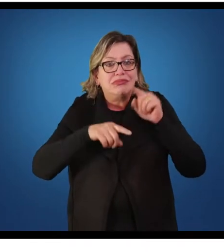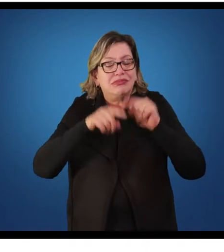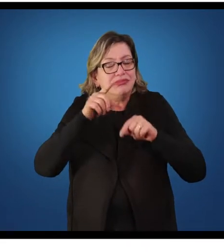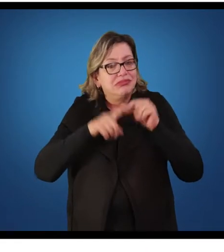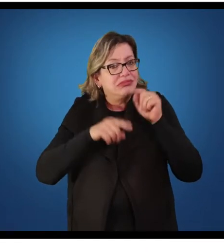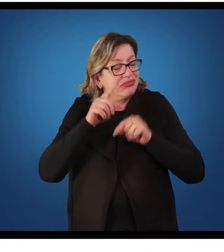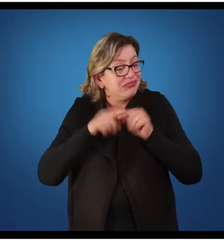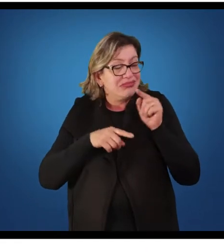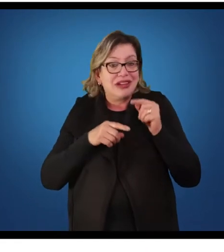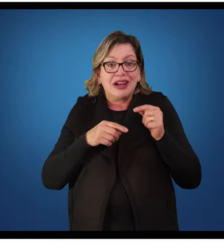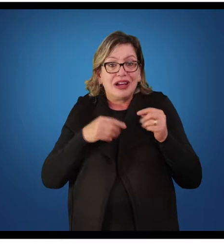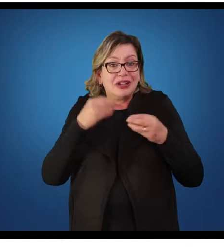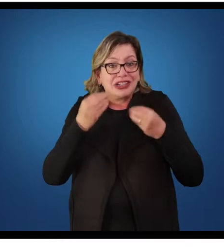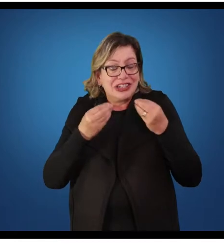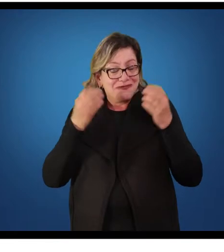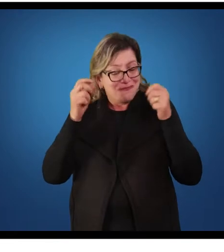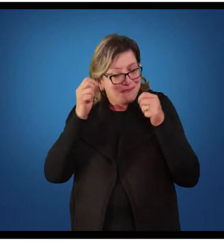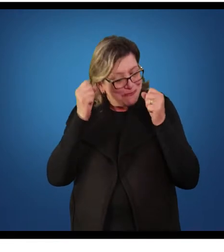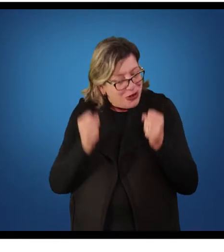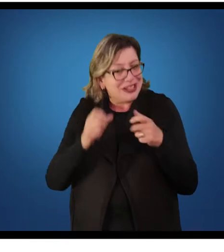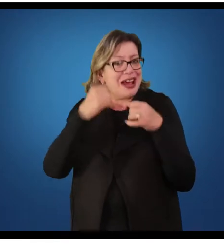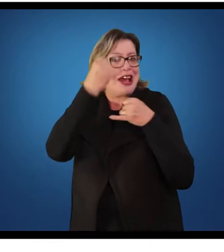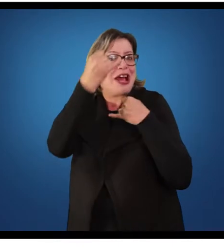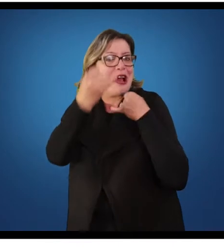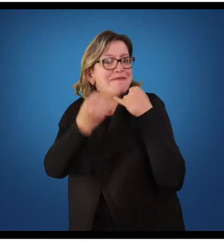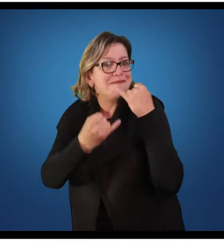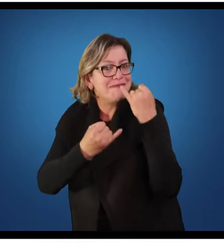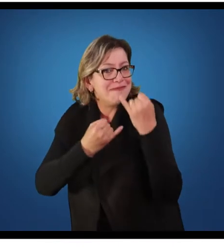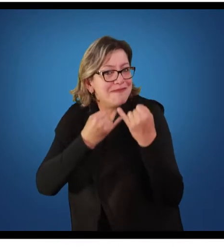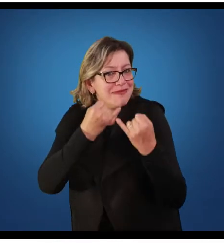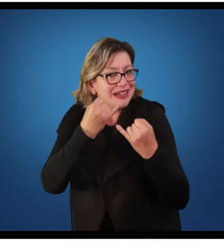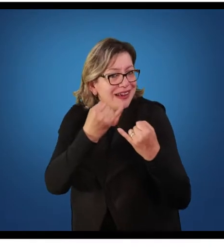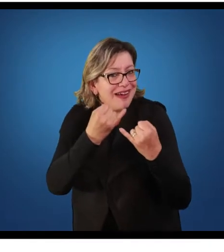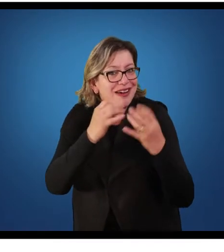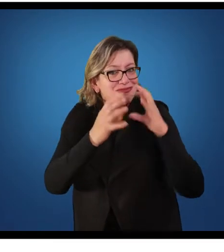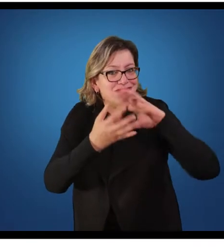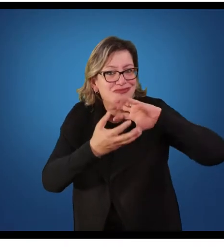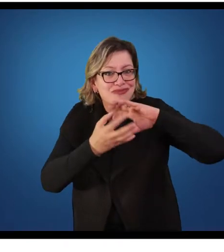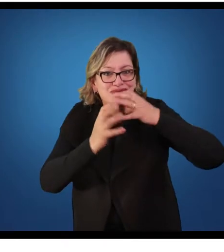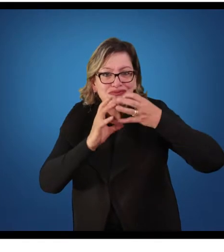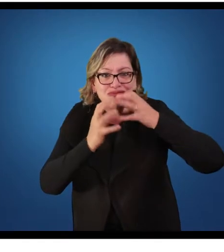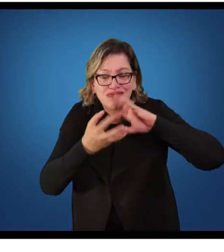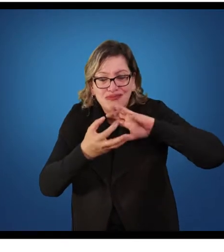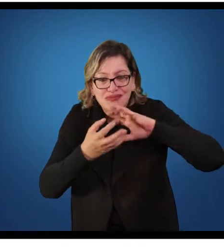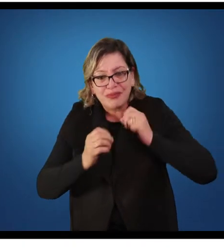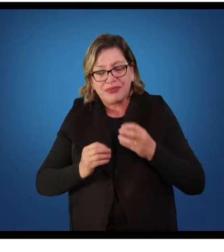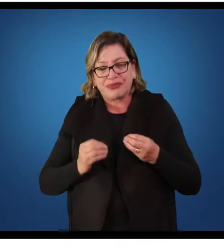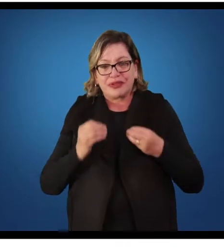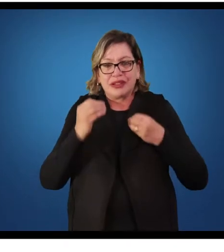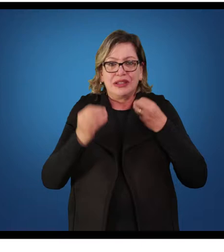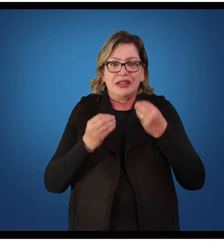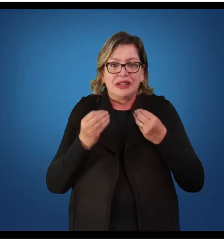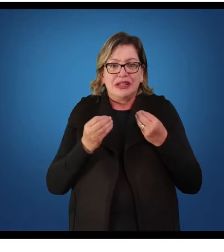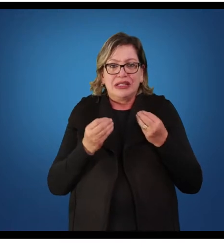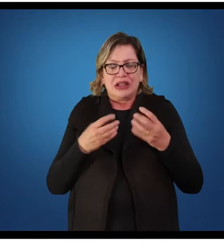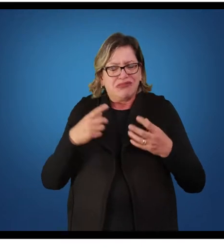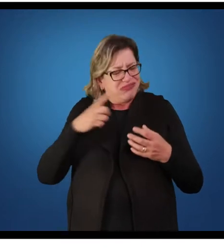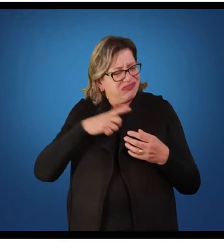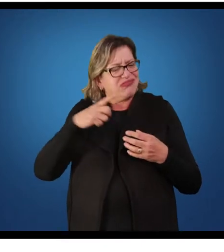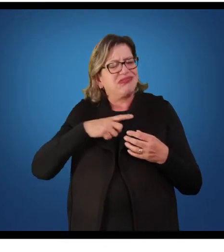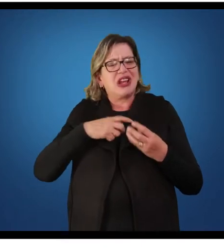deixe o brinquedo de uma maneira esférica, ok? Então há